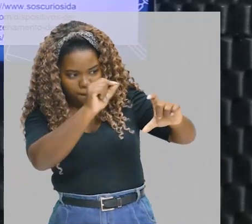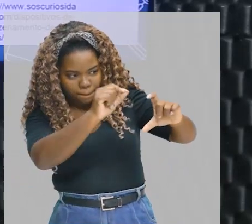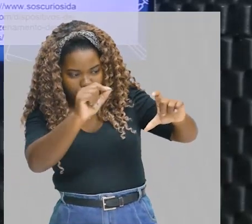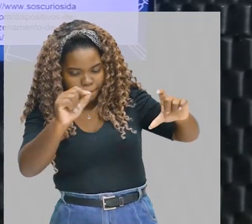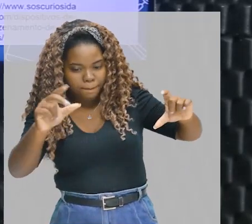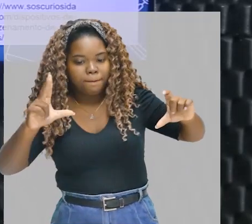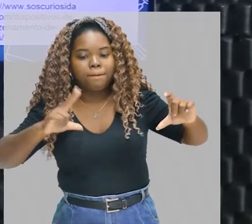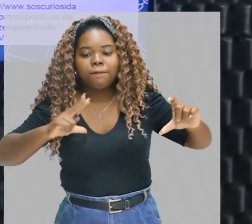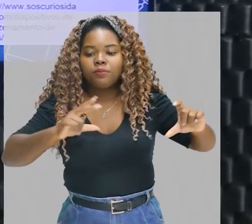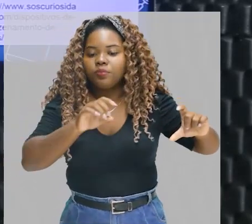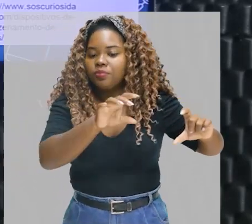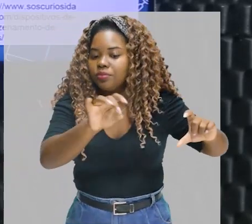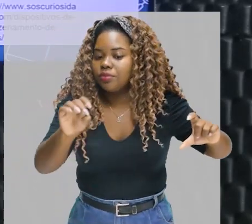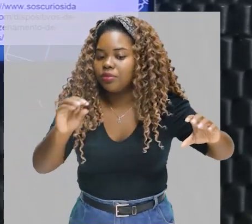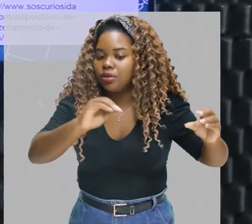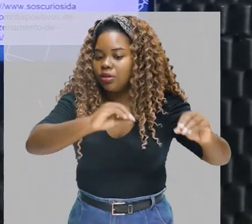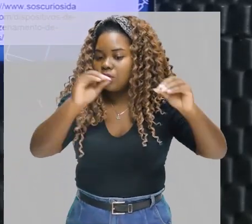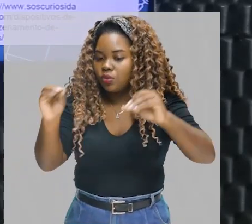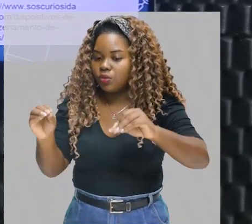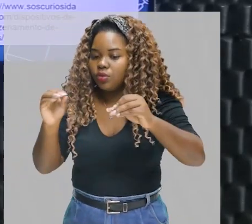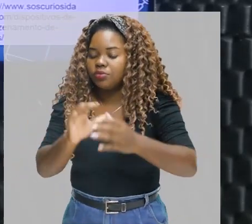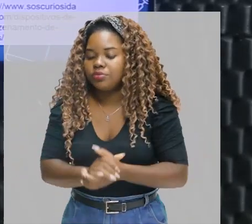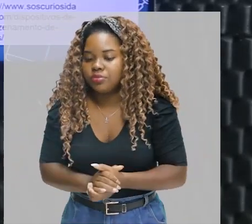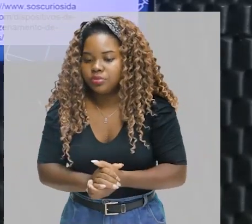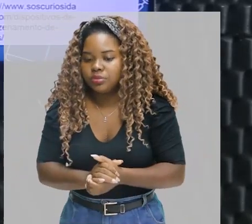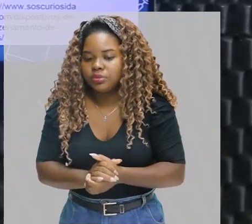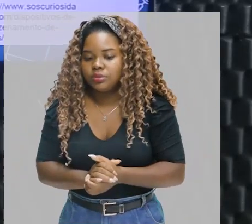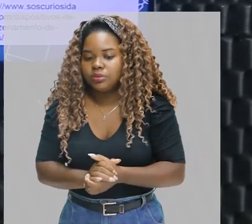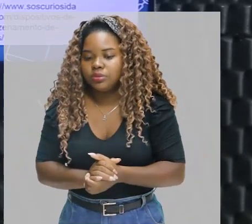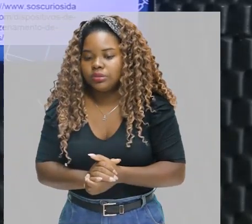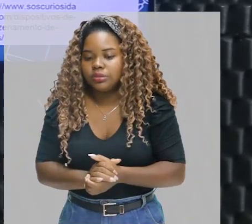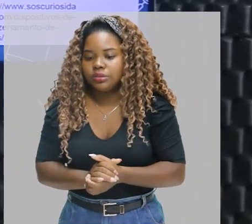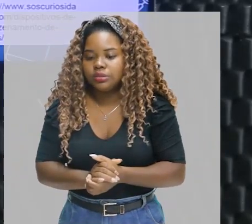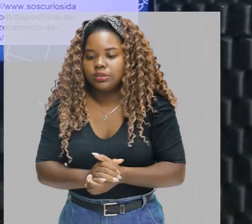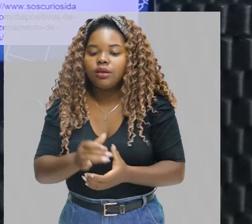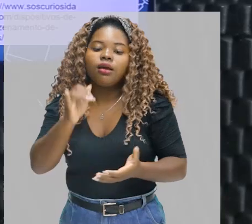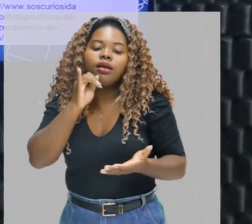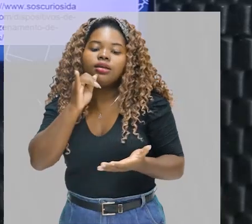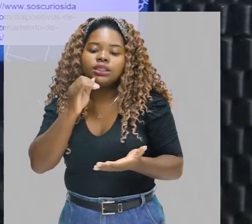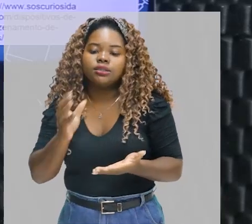cada um, era colocado na máquina e perfurado.